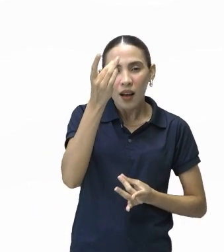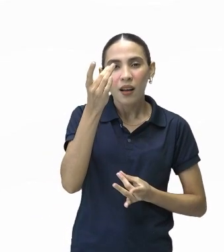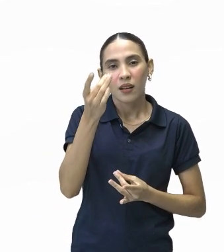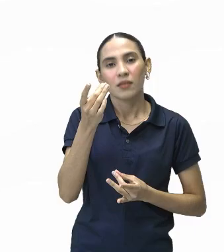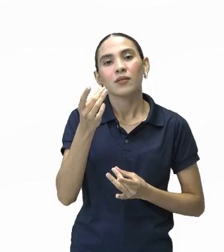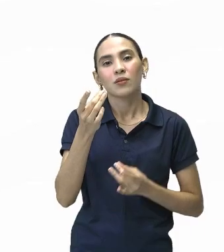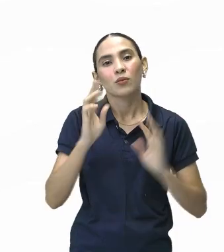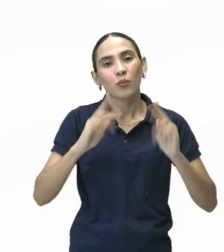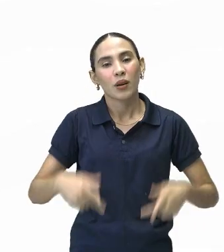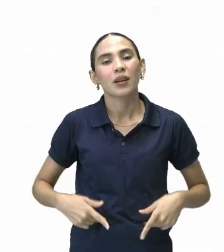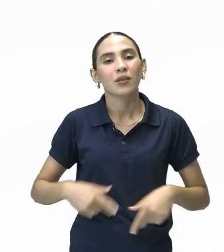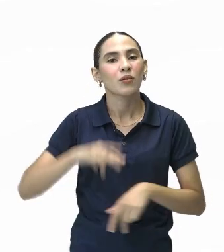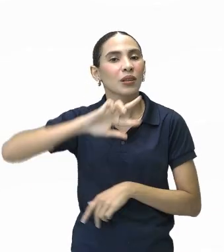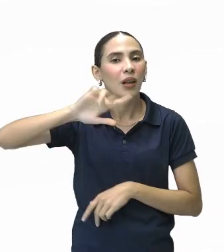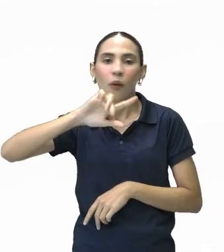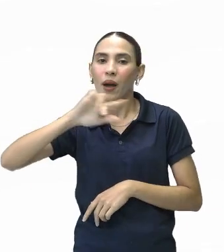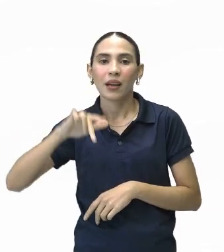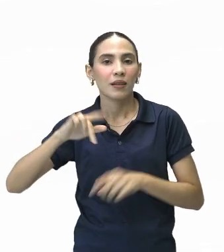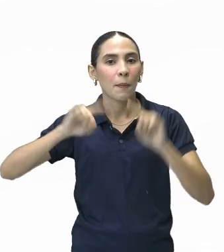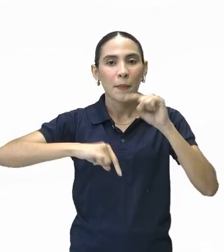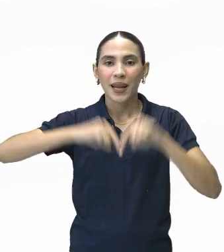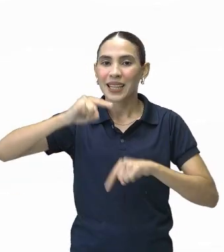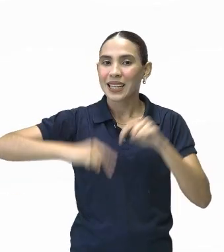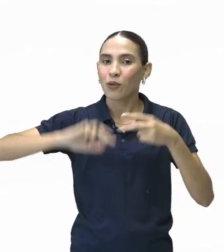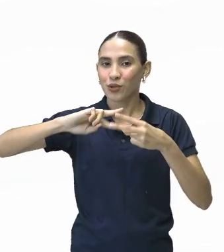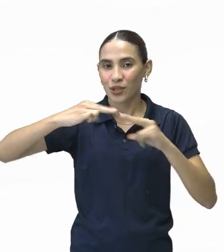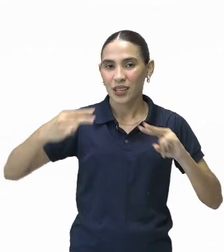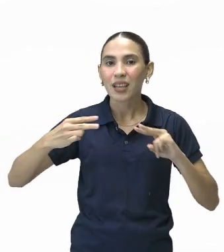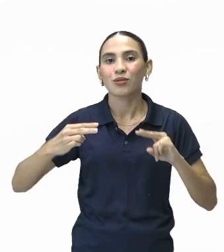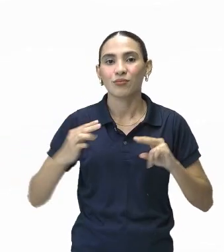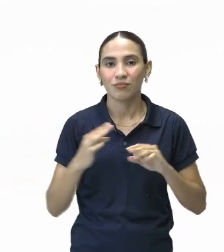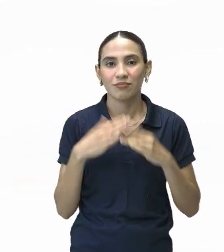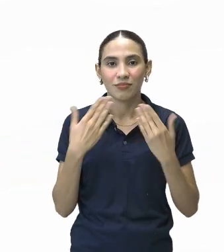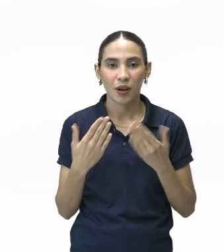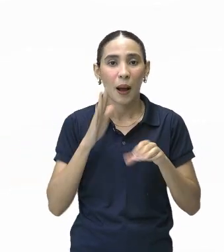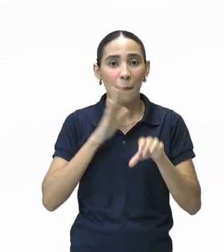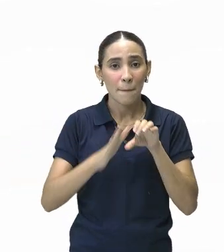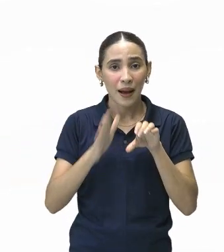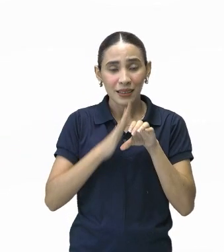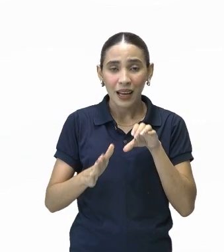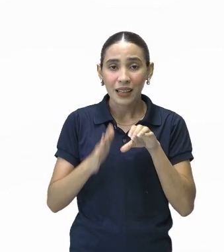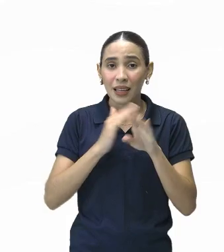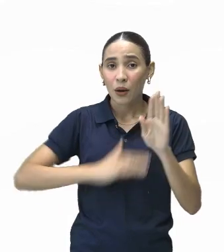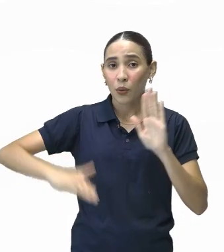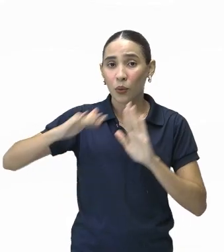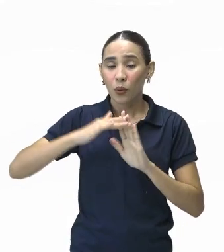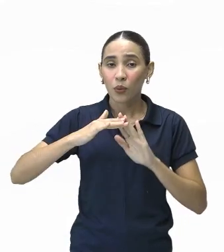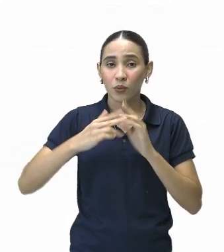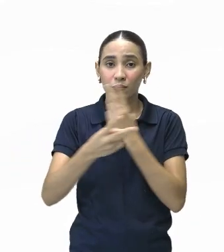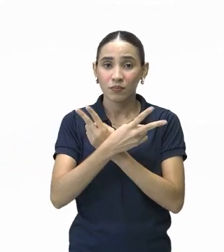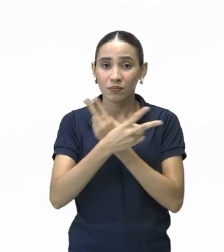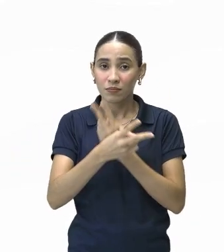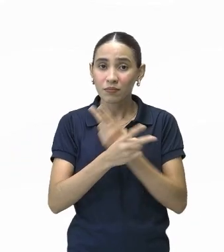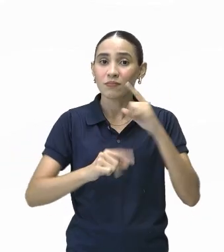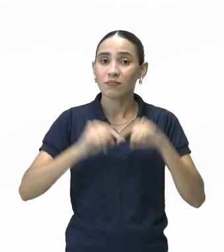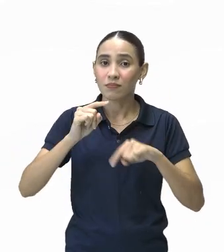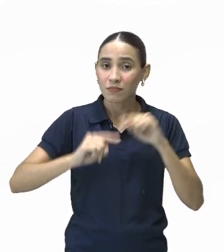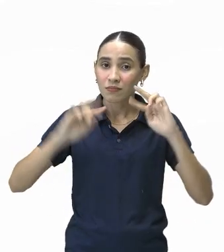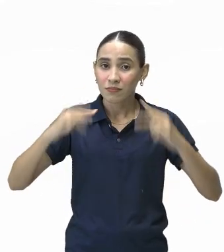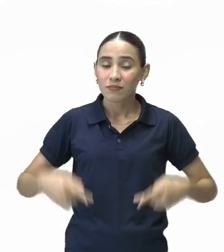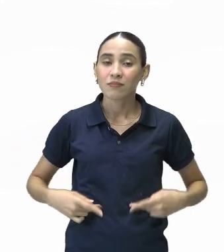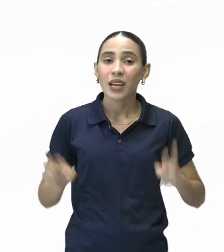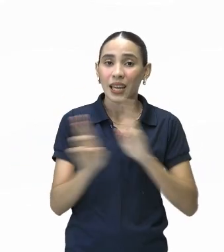não tem a ver com a quantidade de material genético. Olha só, a batata ultrapassando a quantidade de material genético em